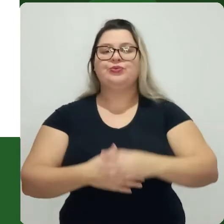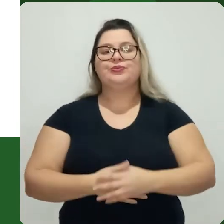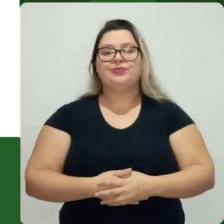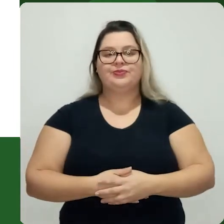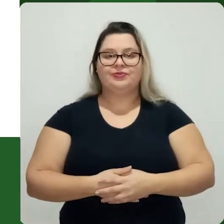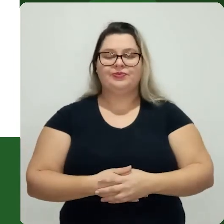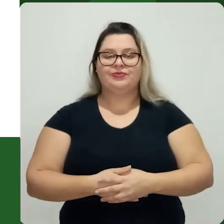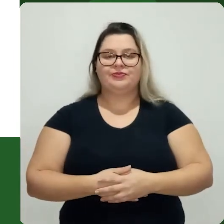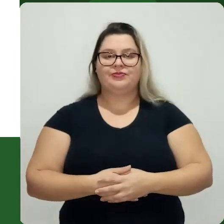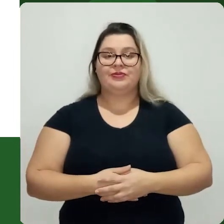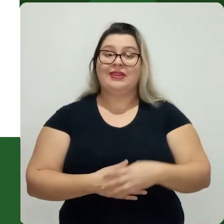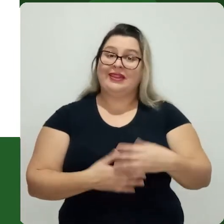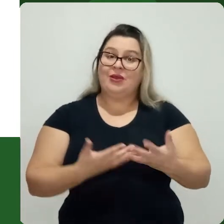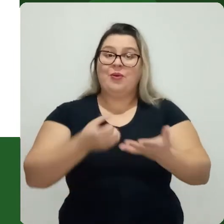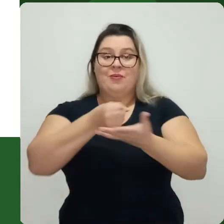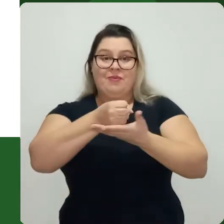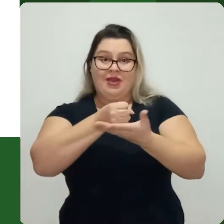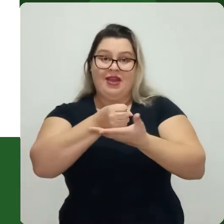de tear.